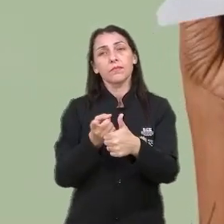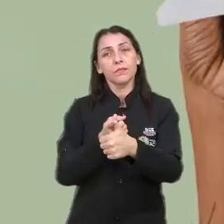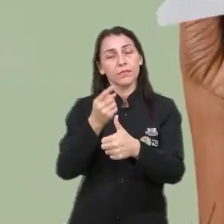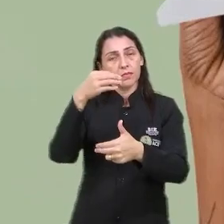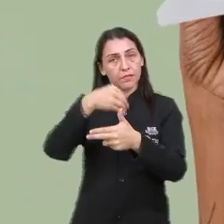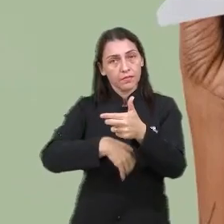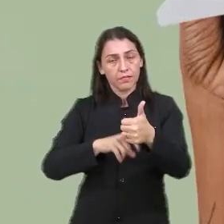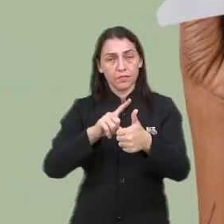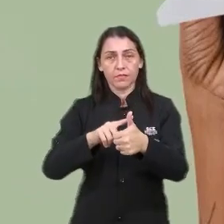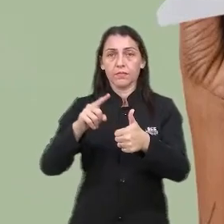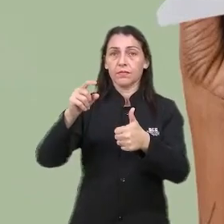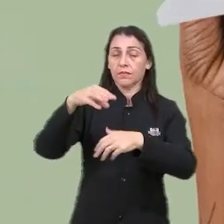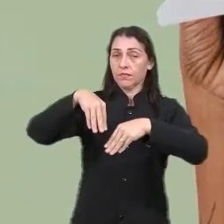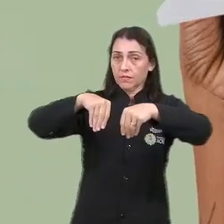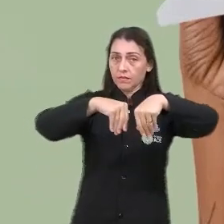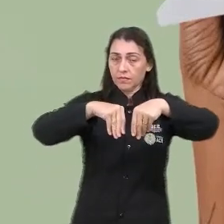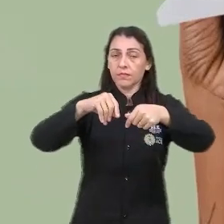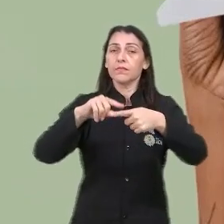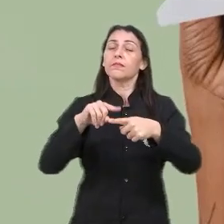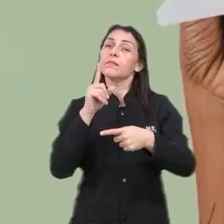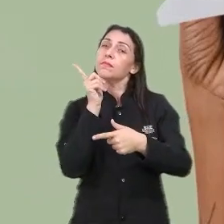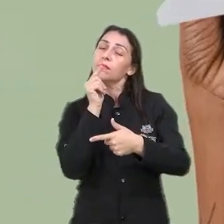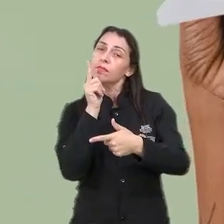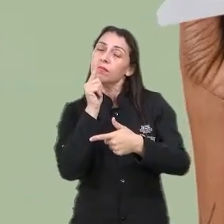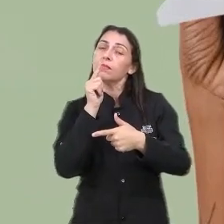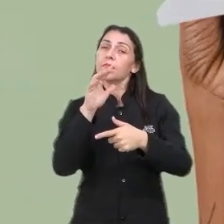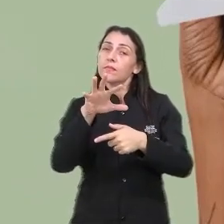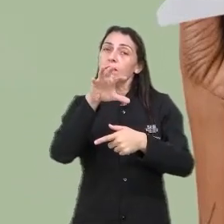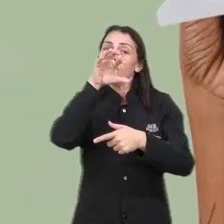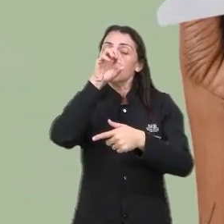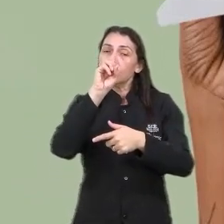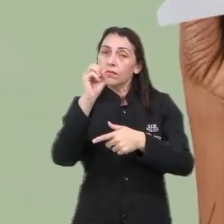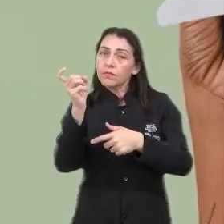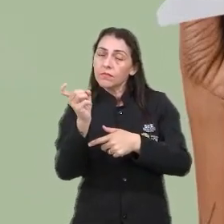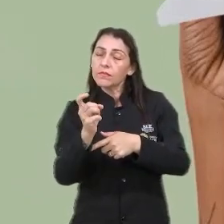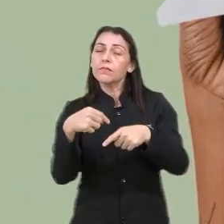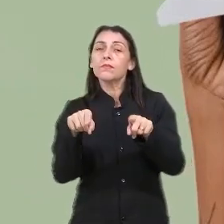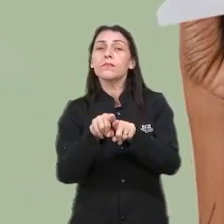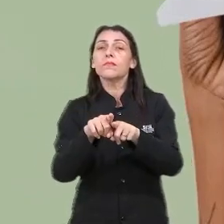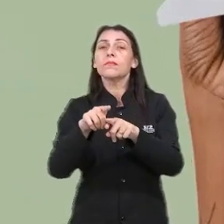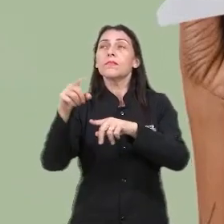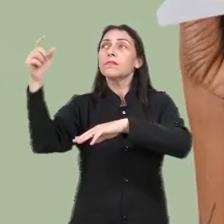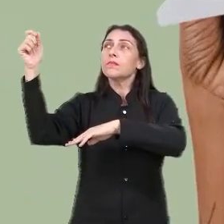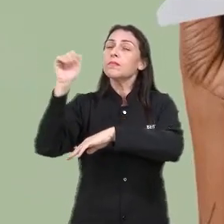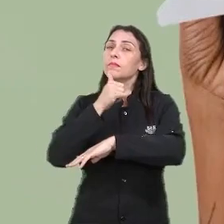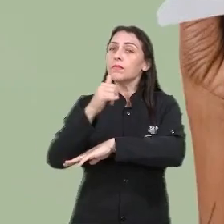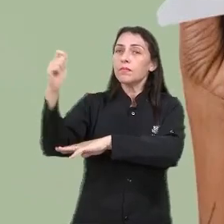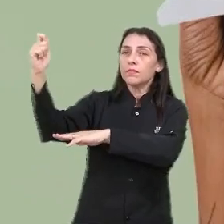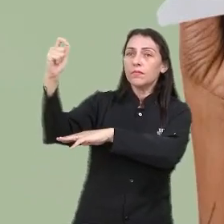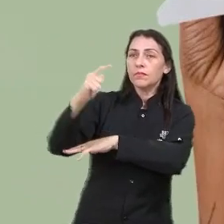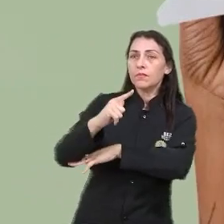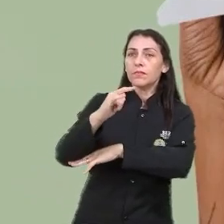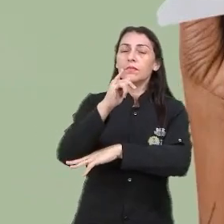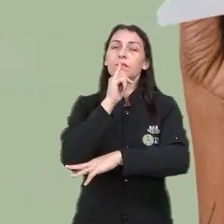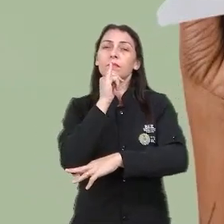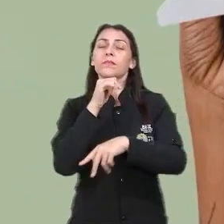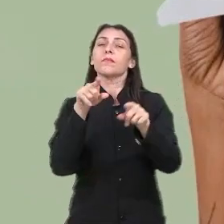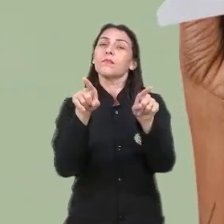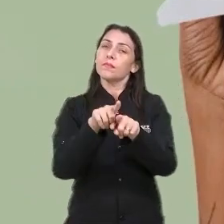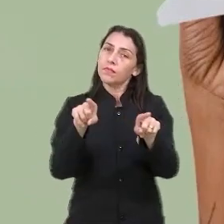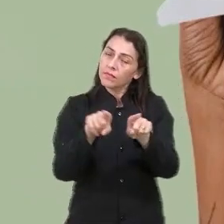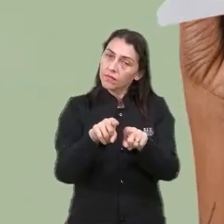Dentre eles, o solo, a água, o oxigênio e a energia solar, por exemplo, que também